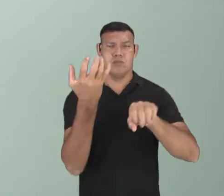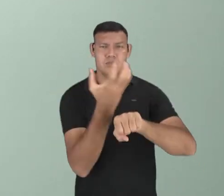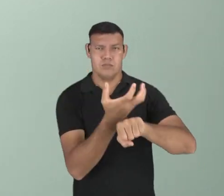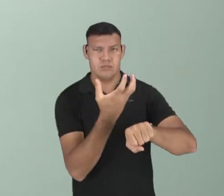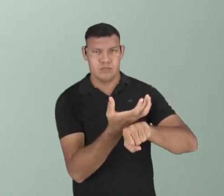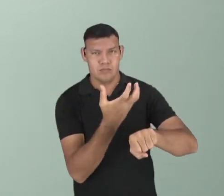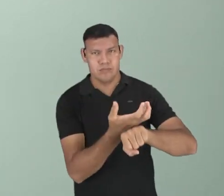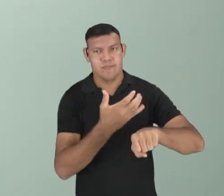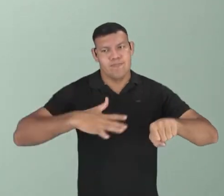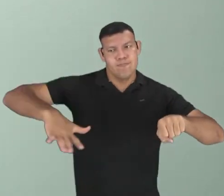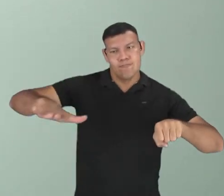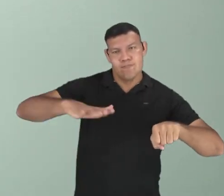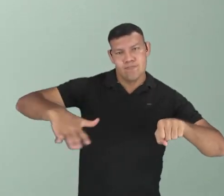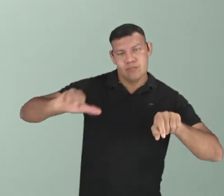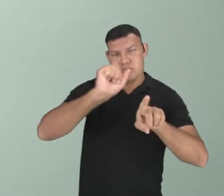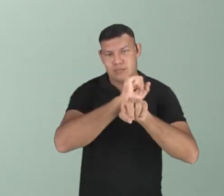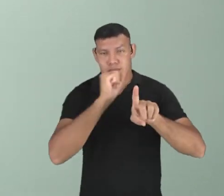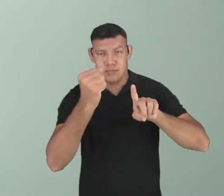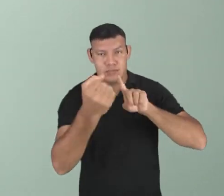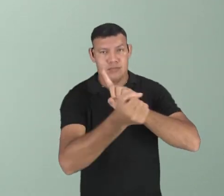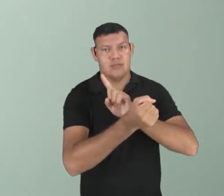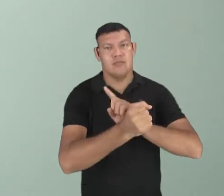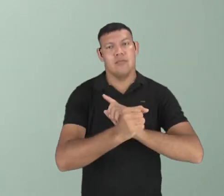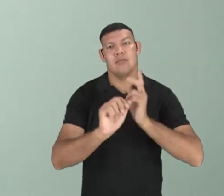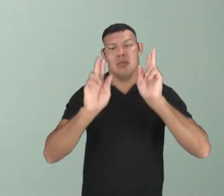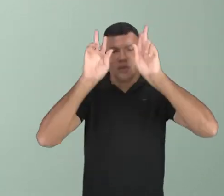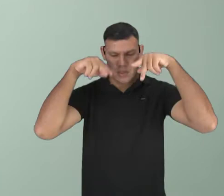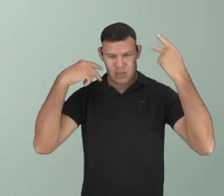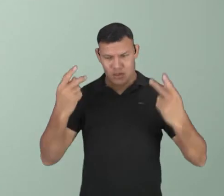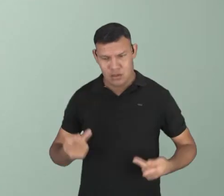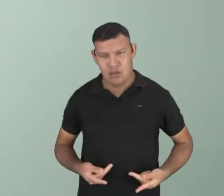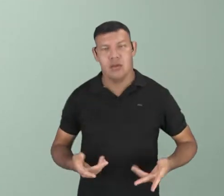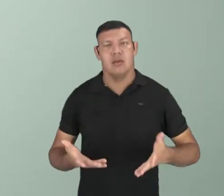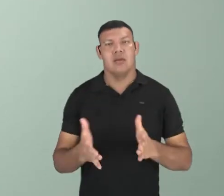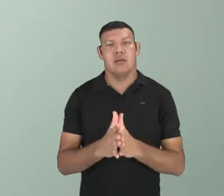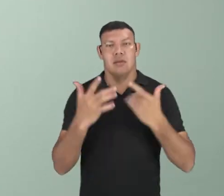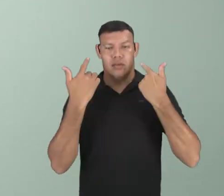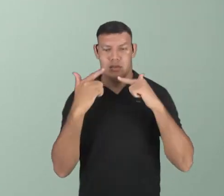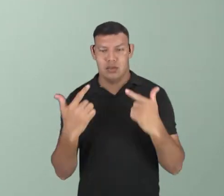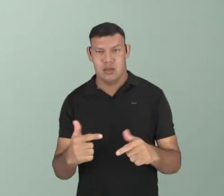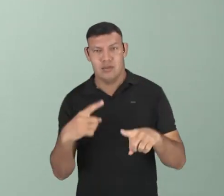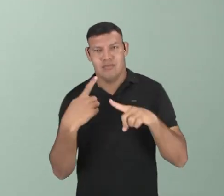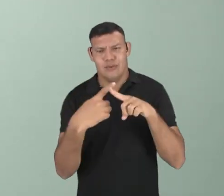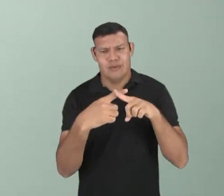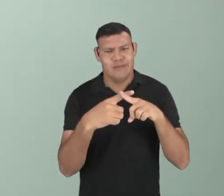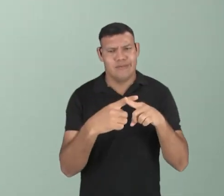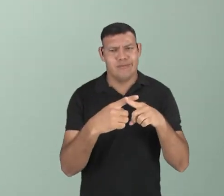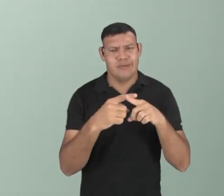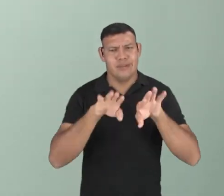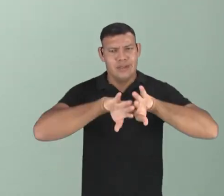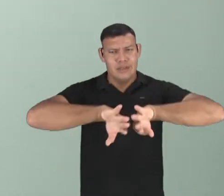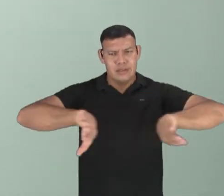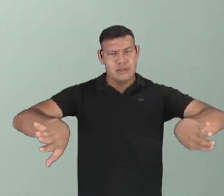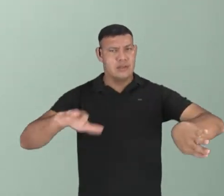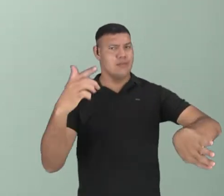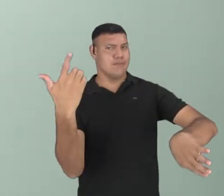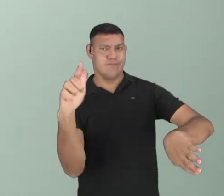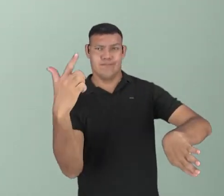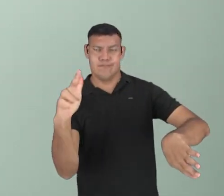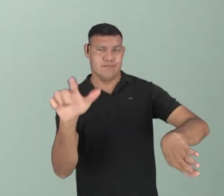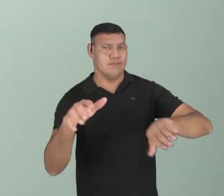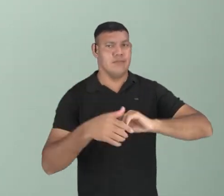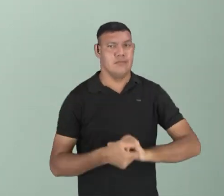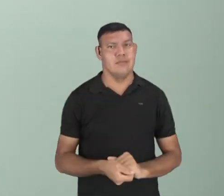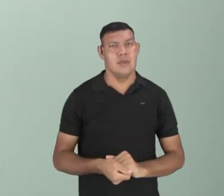da área das questões sociais das áreas humanas da linguagem a gente não tem Como desvincular isso E aí Nesse artigo do